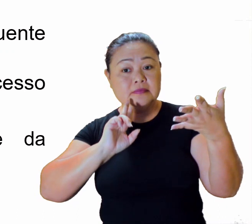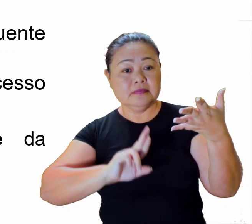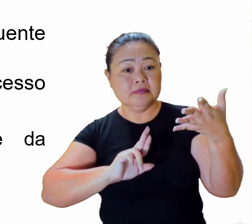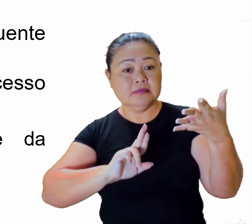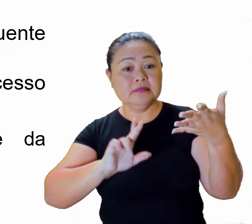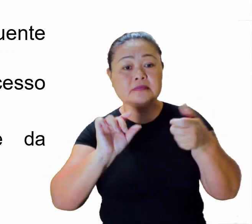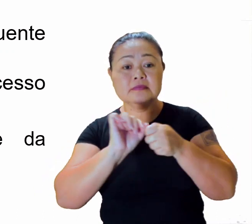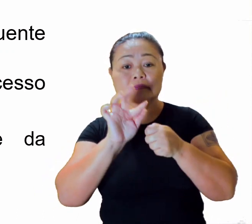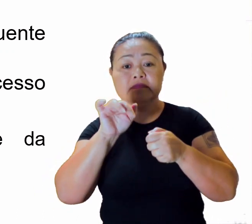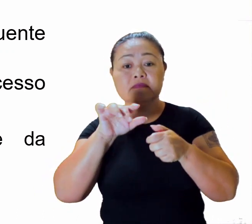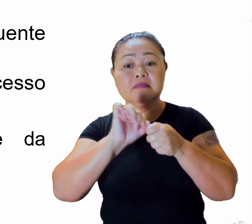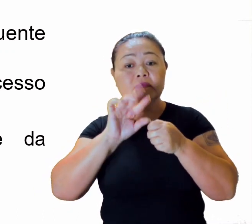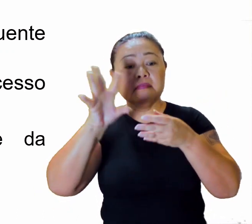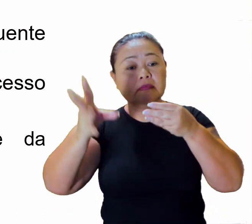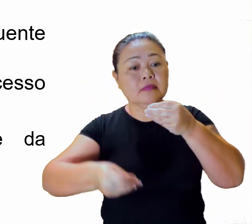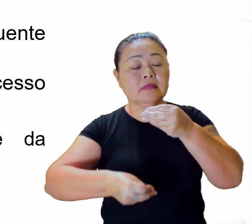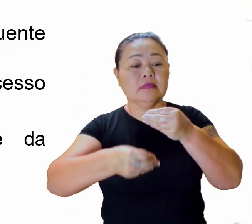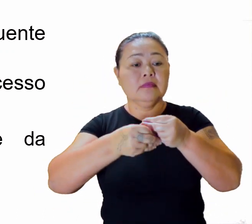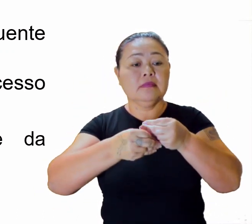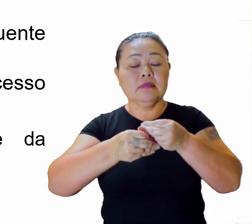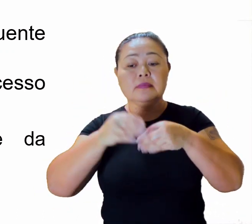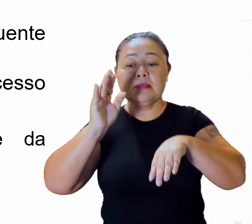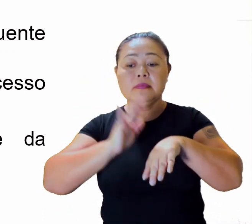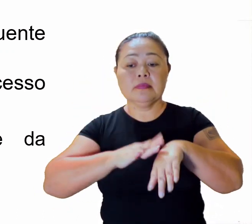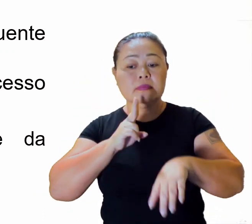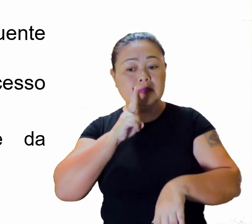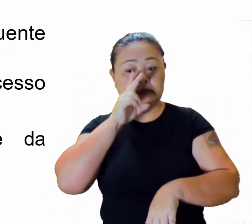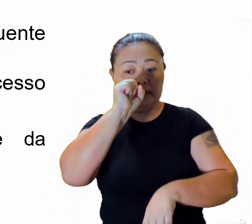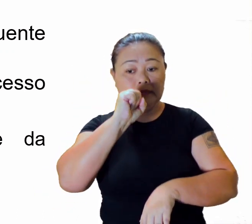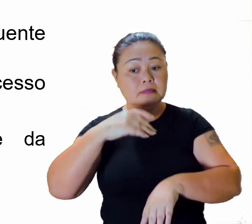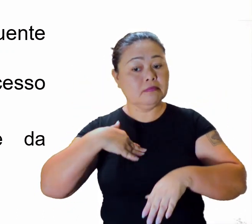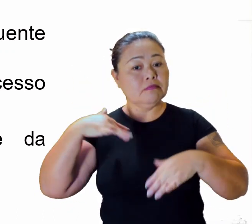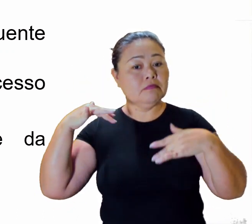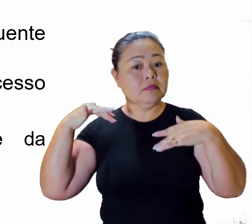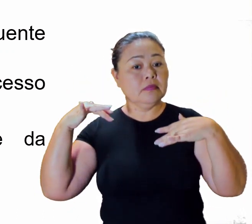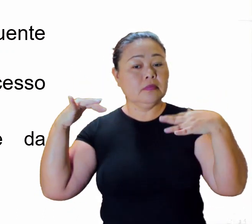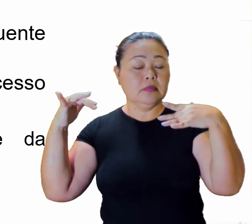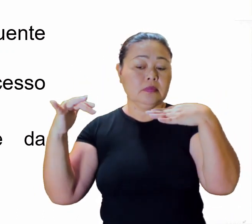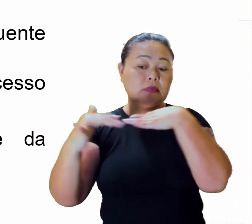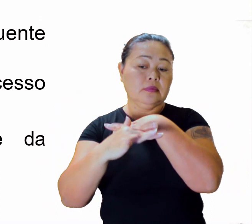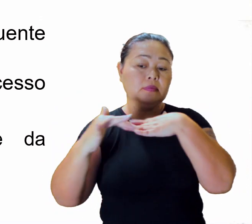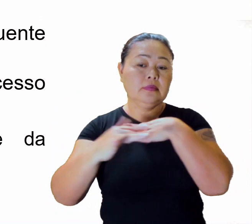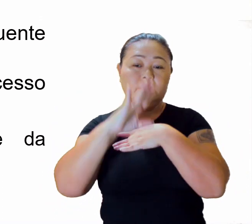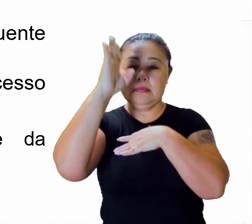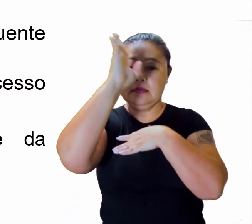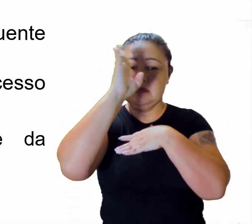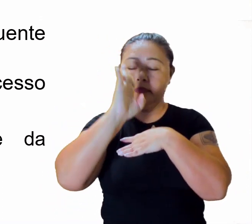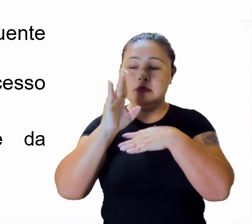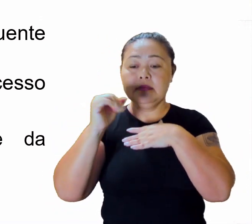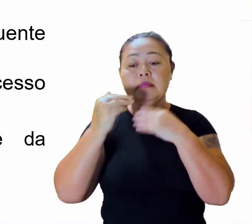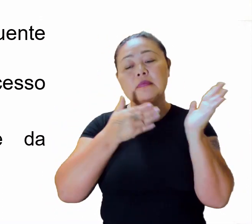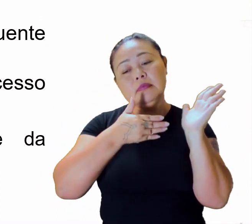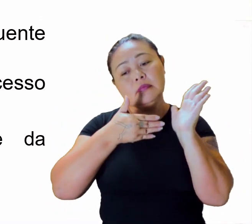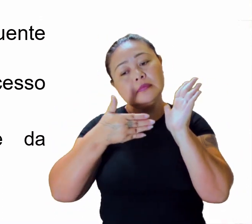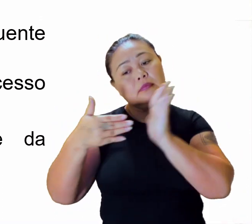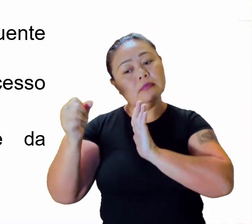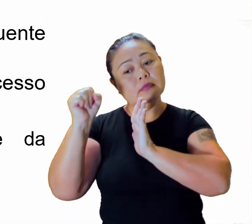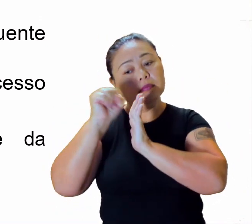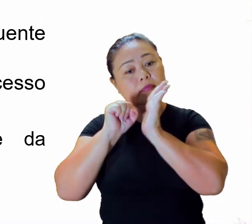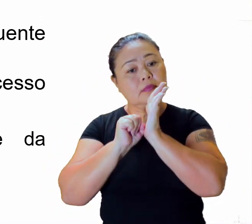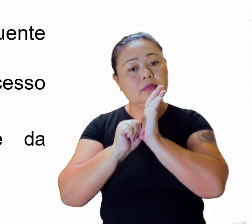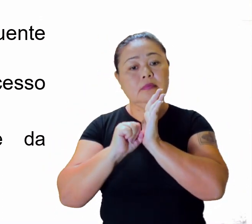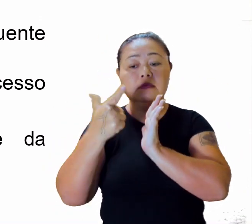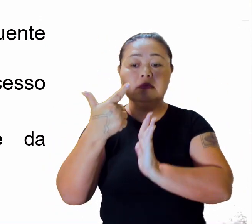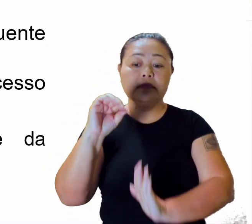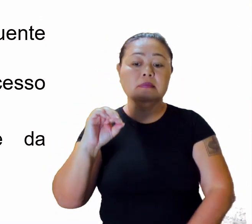dos fatores que contribuíram para a intensificação da urbanização brasileira ao longo